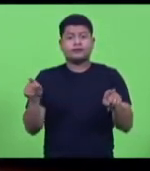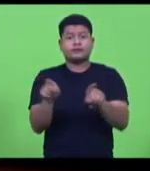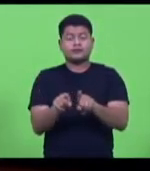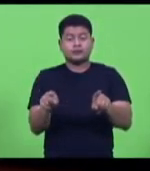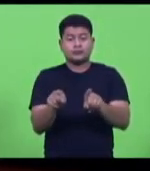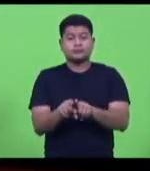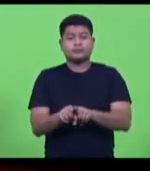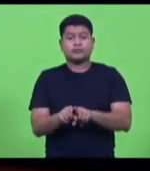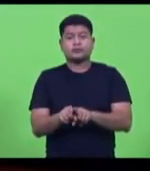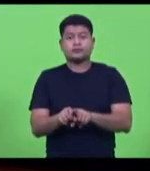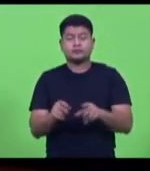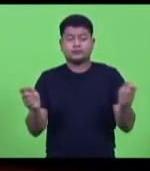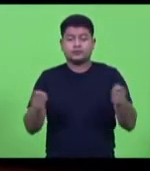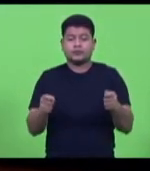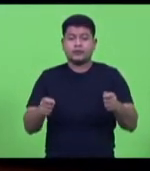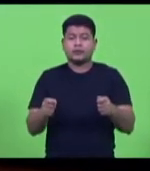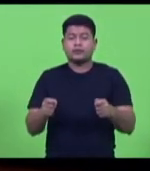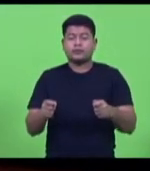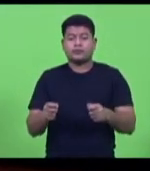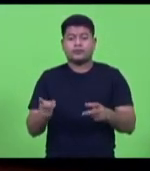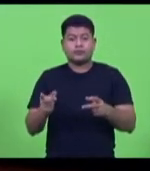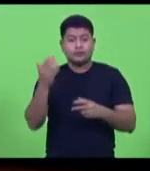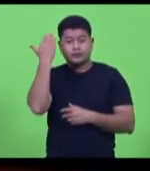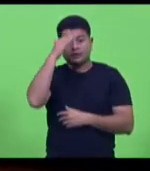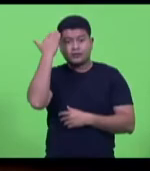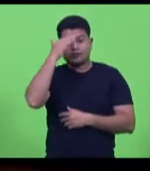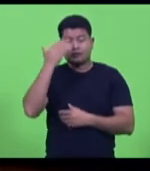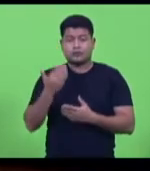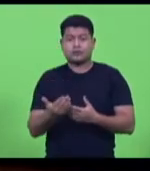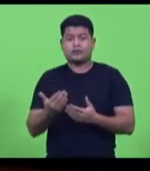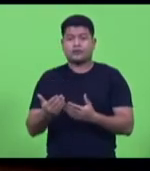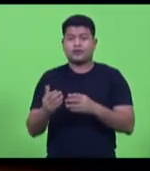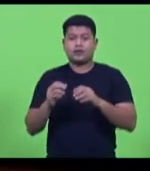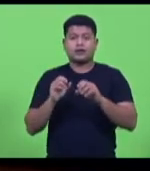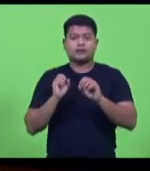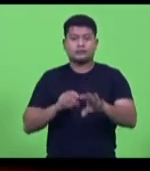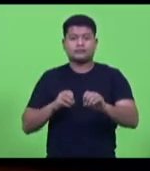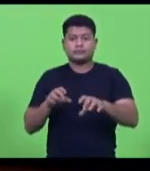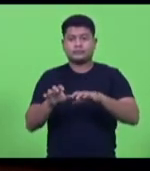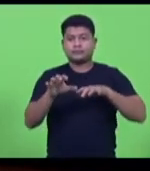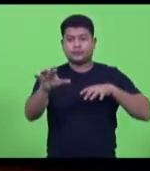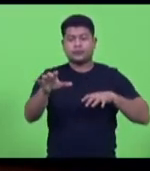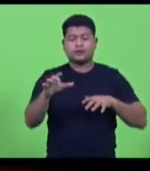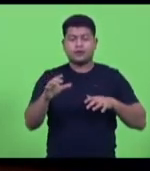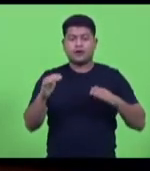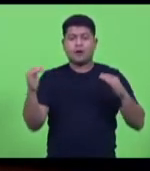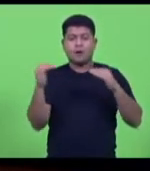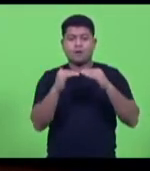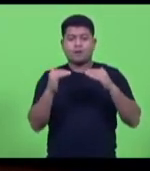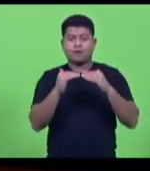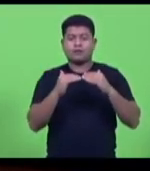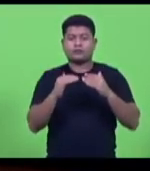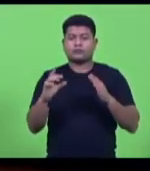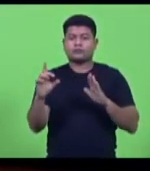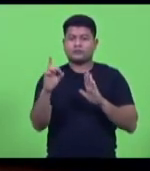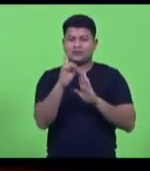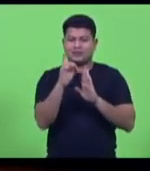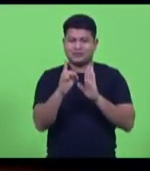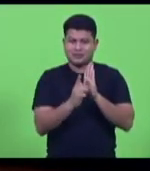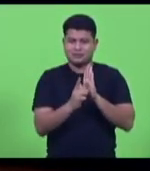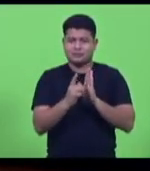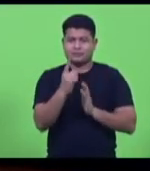possível observar que o ensino remoto está de acordo com o Decreto 1044, que prevê a possibilidade